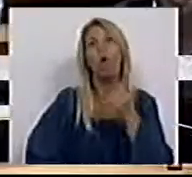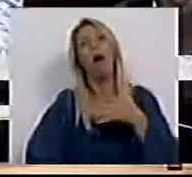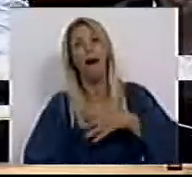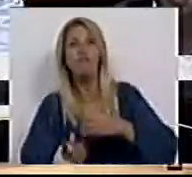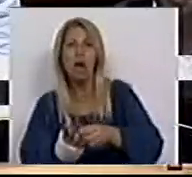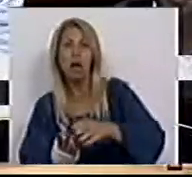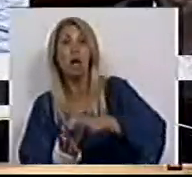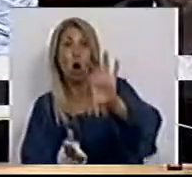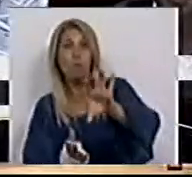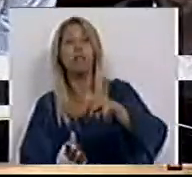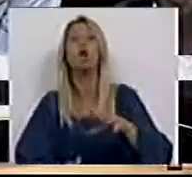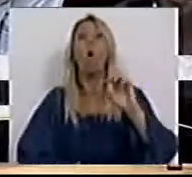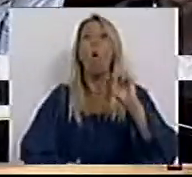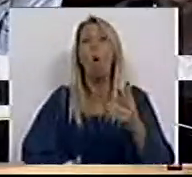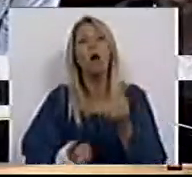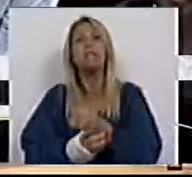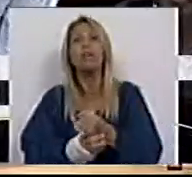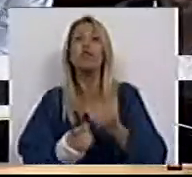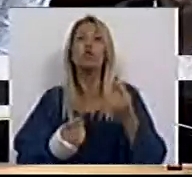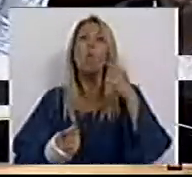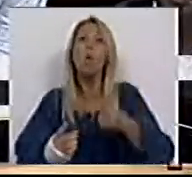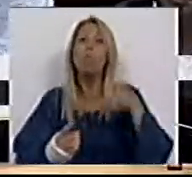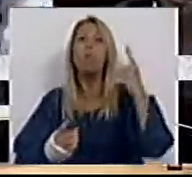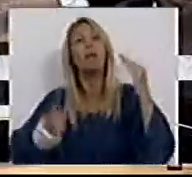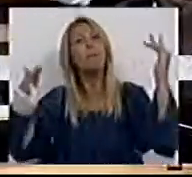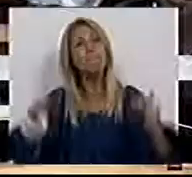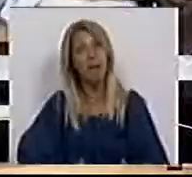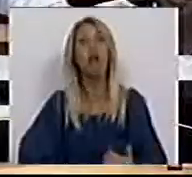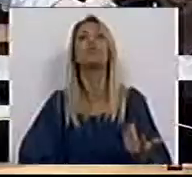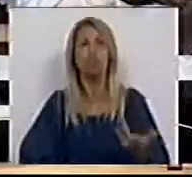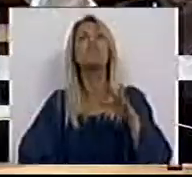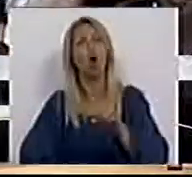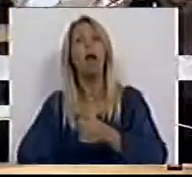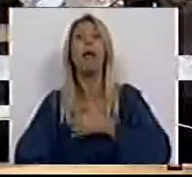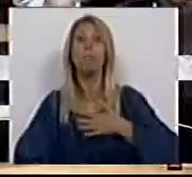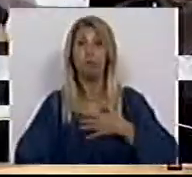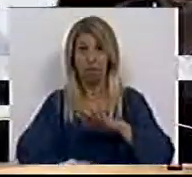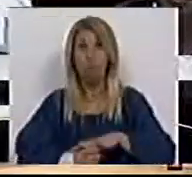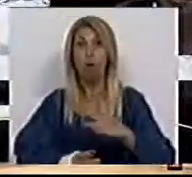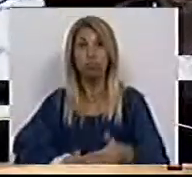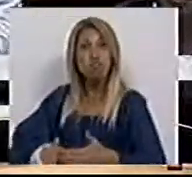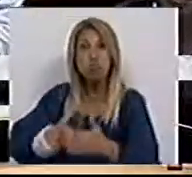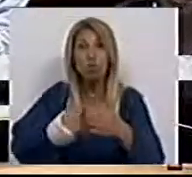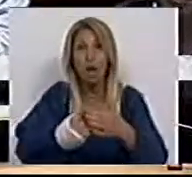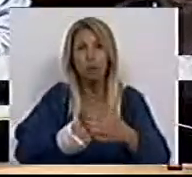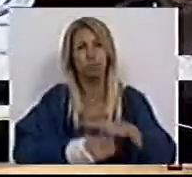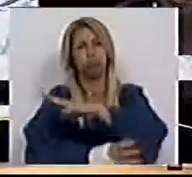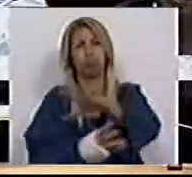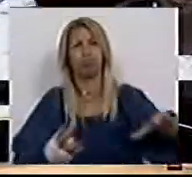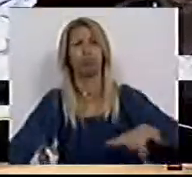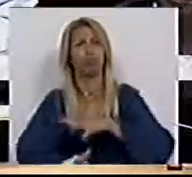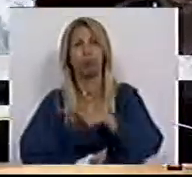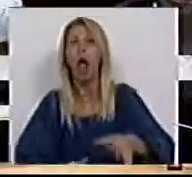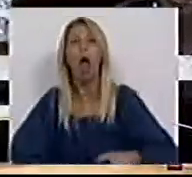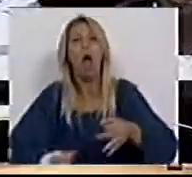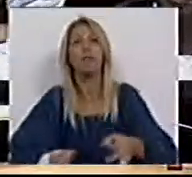serviço público no futuro para conseguirem ficar com as empresas. E é por isso que este processo é uma atrapalhada, e é por isso que este processo não para de ser adiado, e